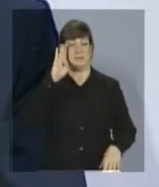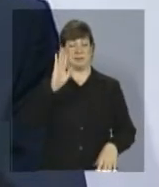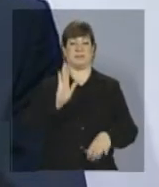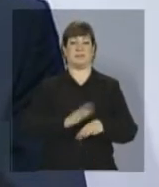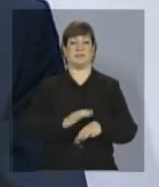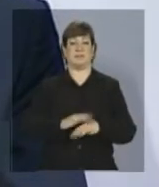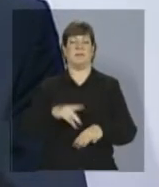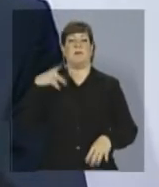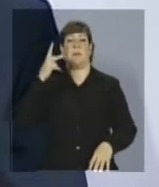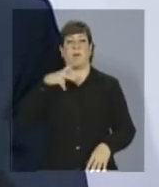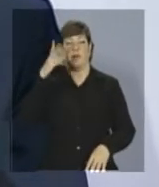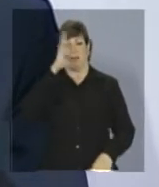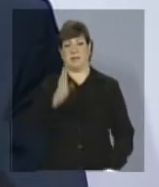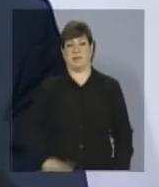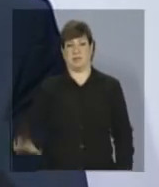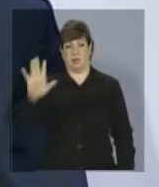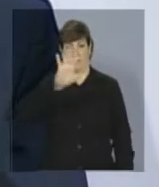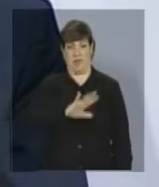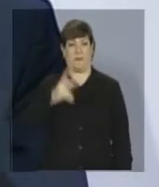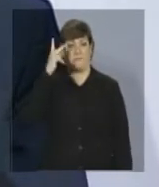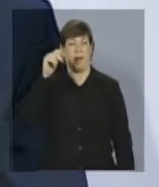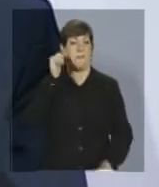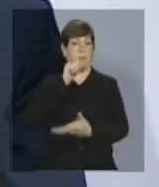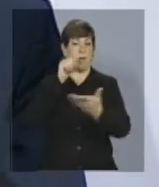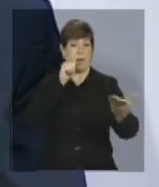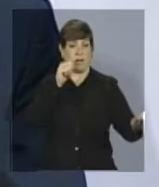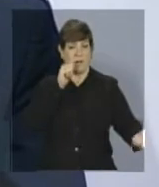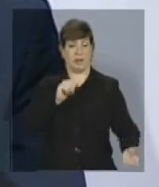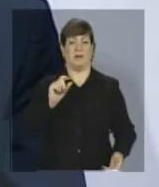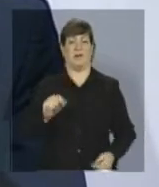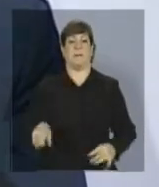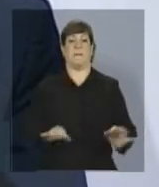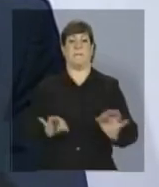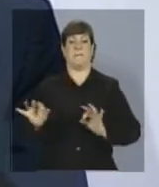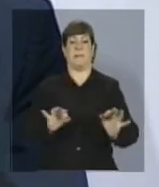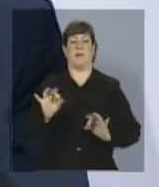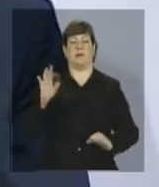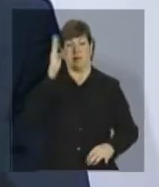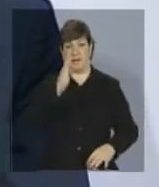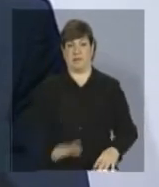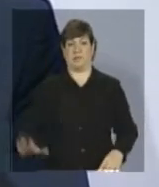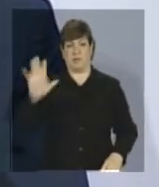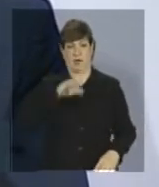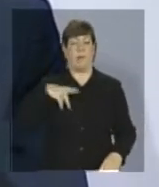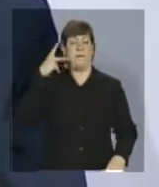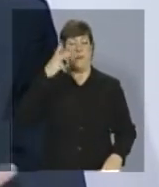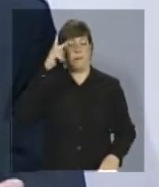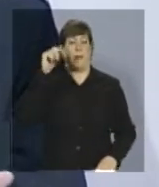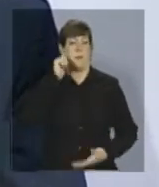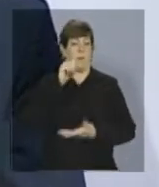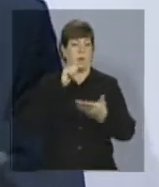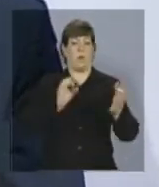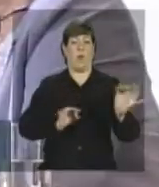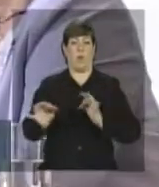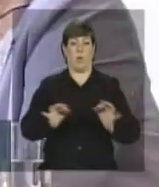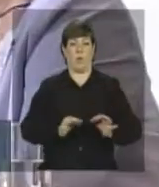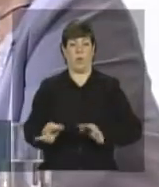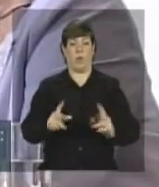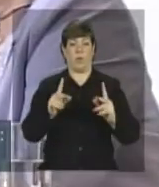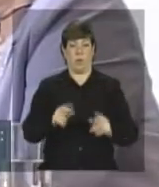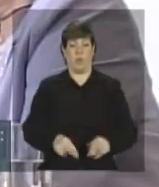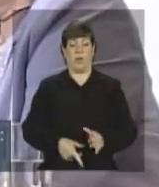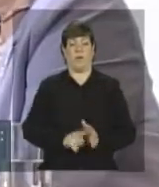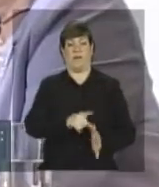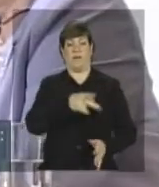coordenação da Política Nacional para as Mulheres, com o Plano Nacional de Política para as Mulheres, coordenado, como bem destacou